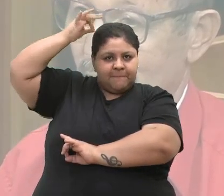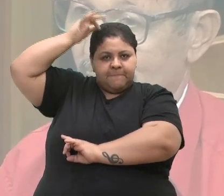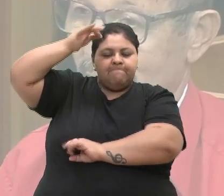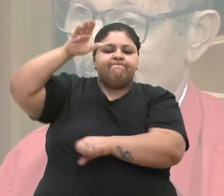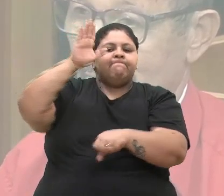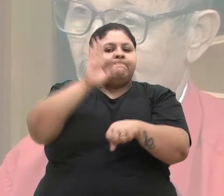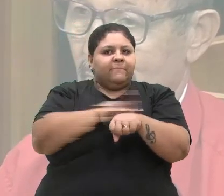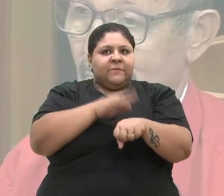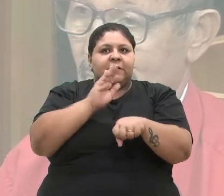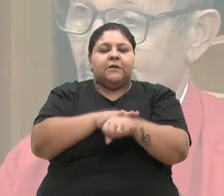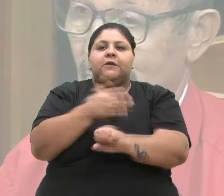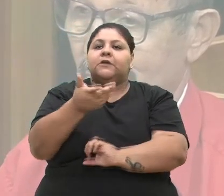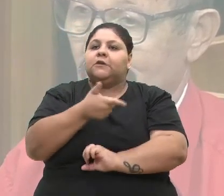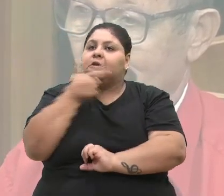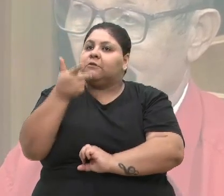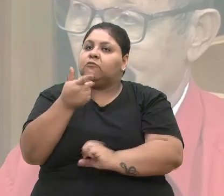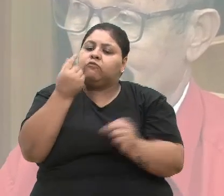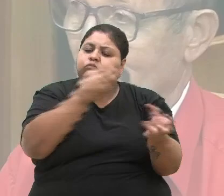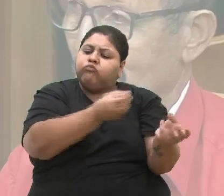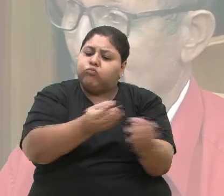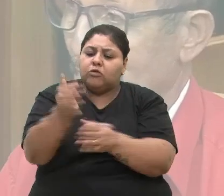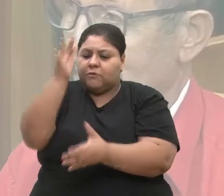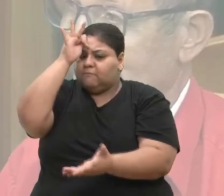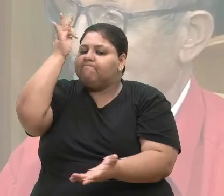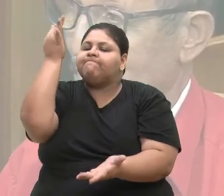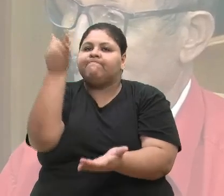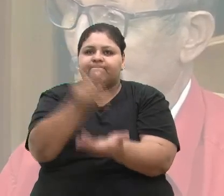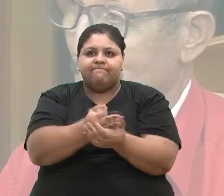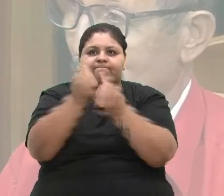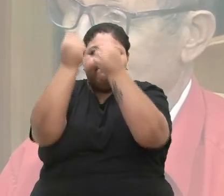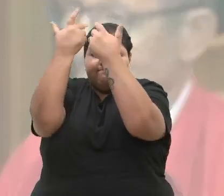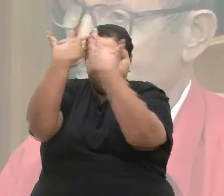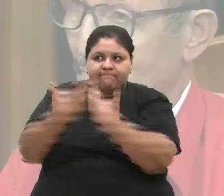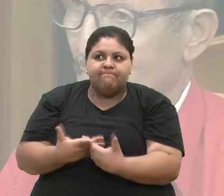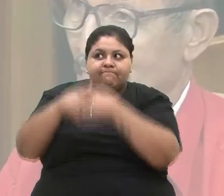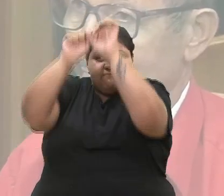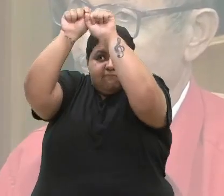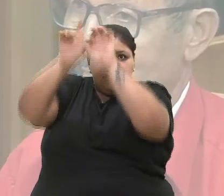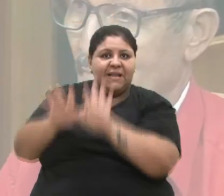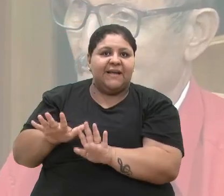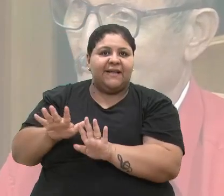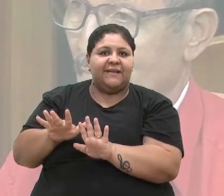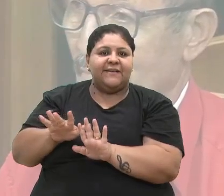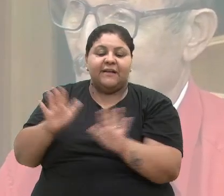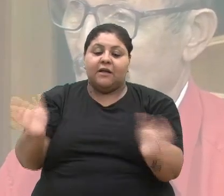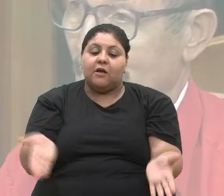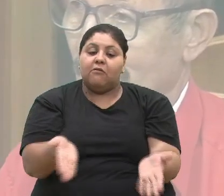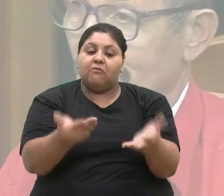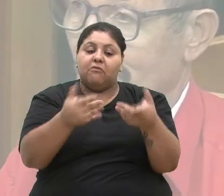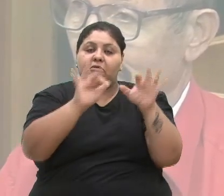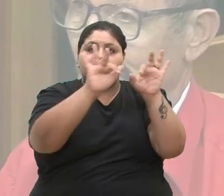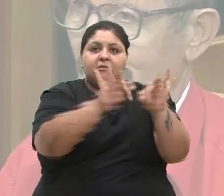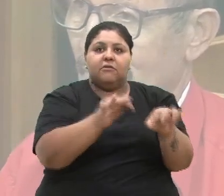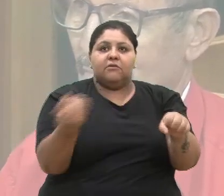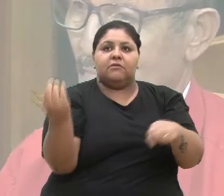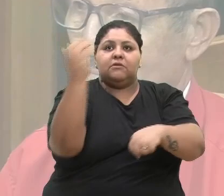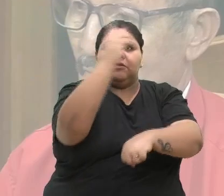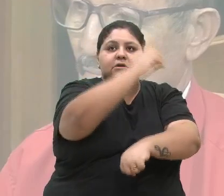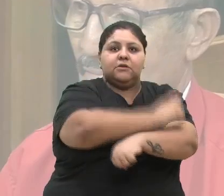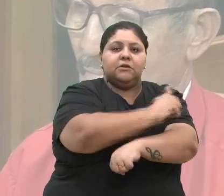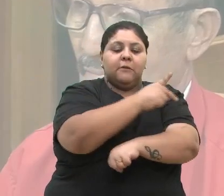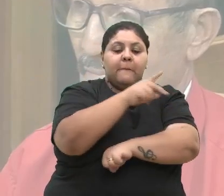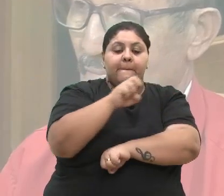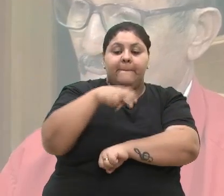momentos de manifestação de muita fé e relatos de milagres. As festividades encerram no dia de